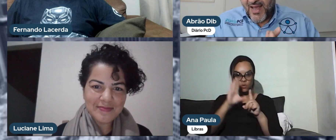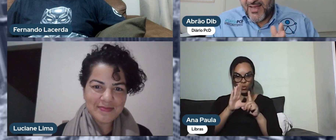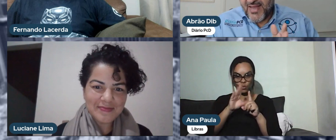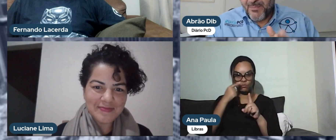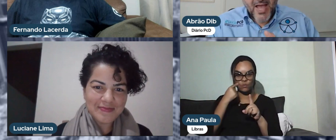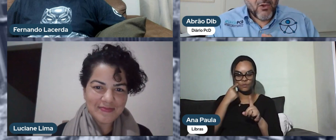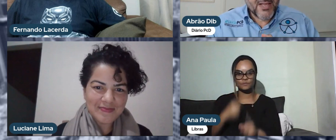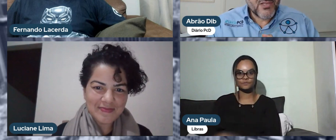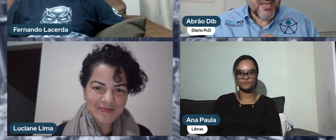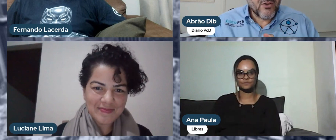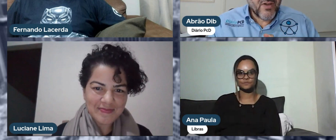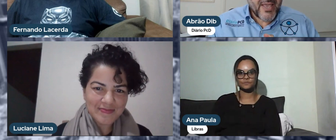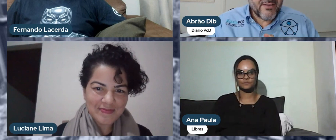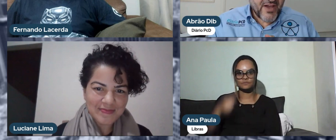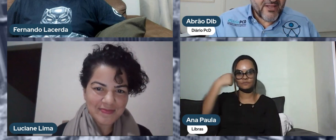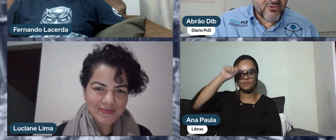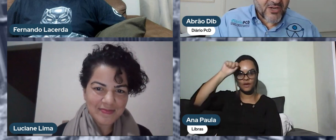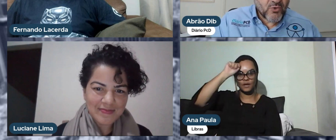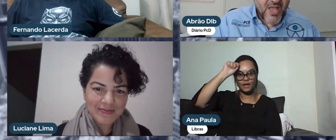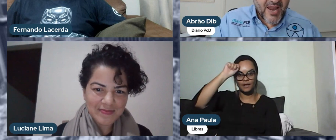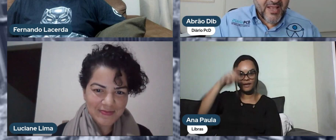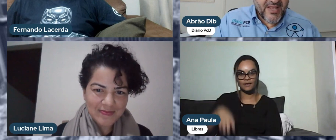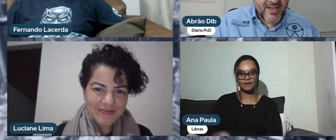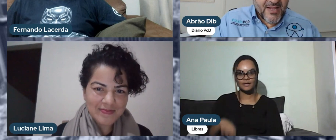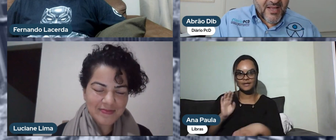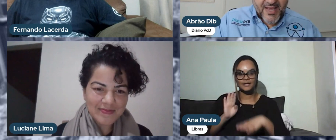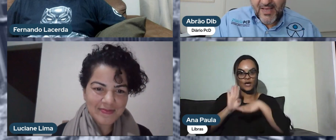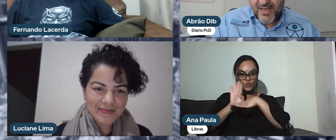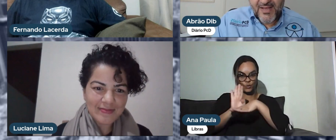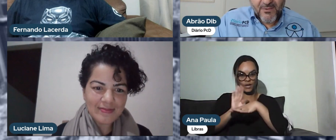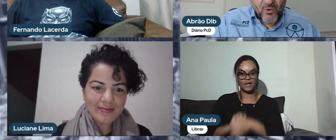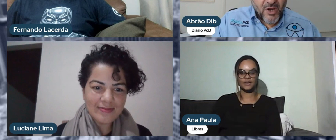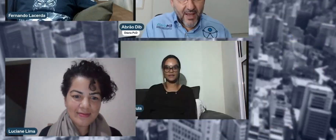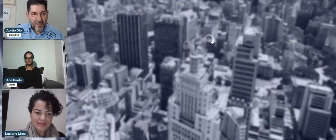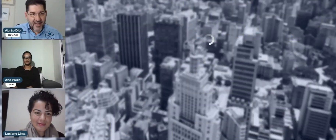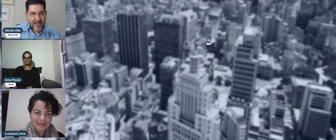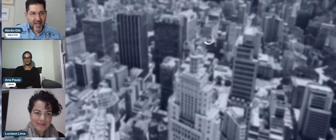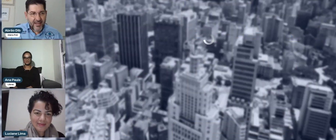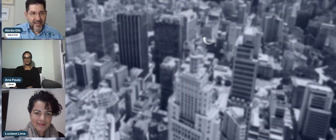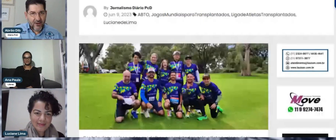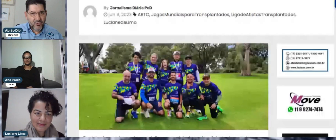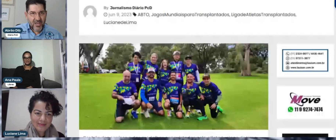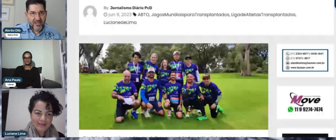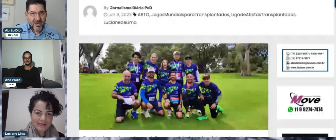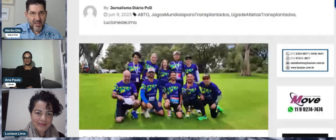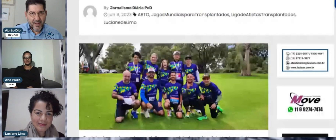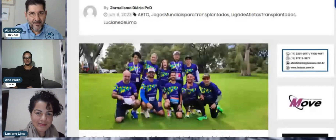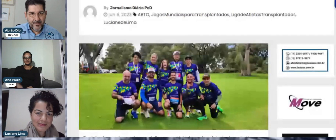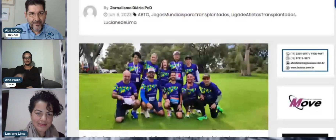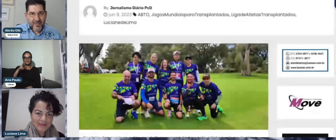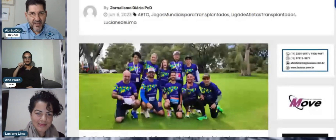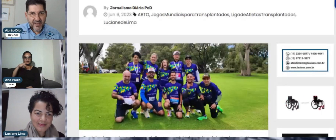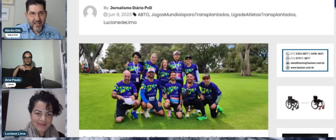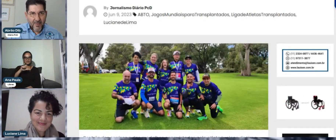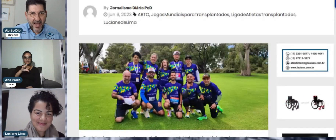a Ana Paula Zíngaro vai nos ajudar aí. Rolando a matéria em que a Luciane de Lima